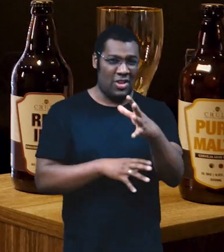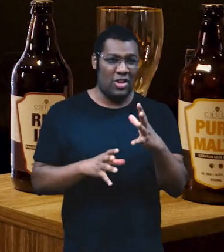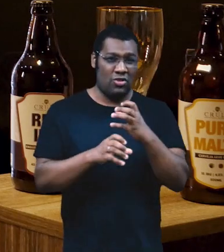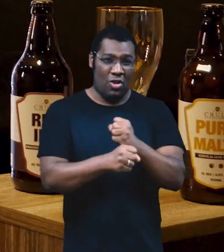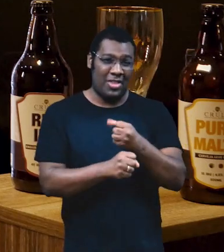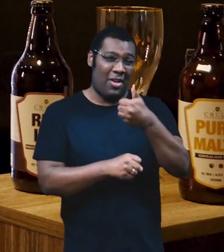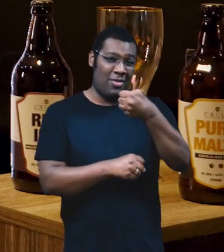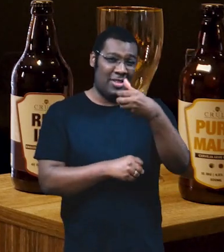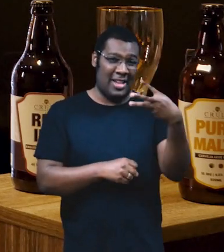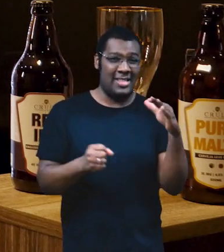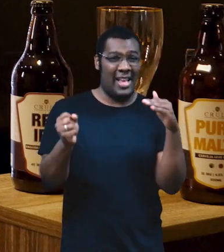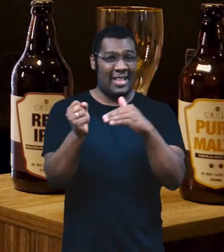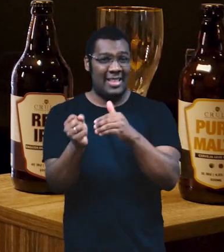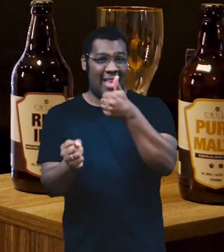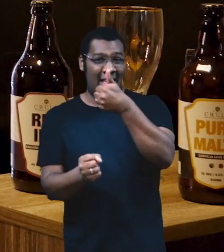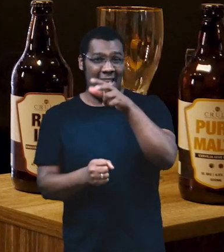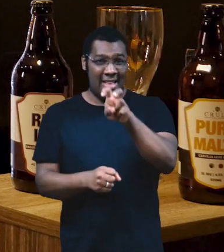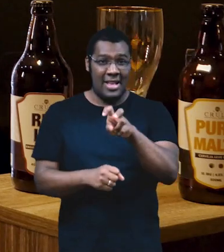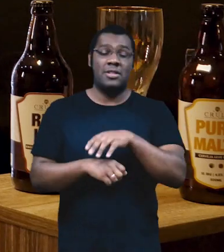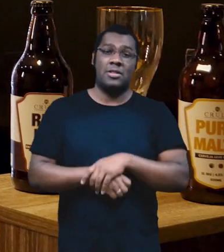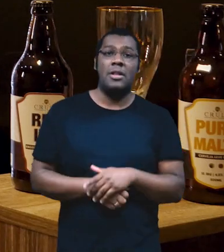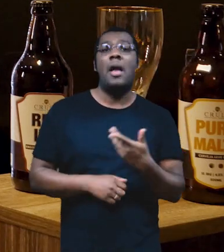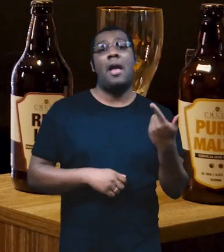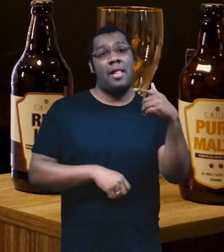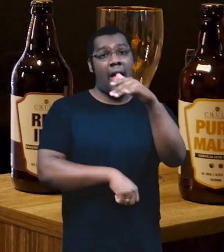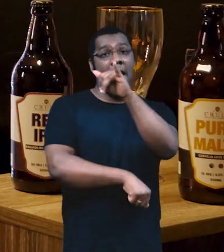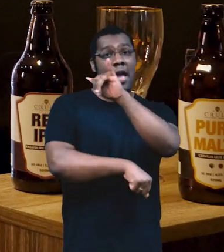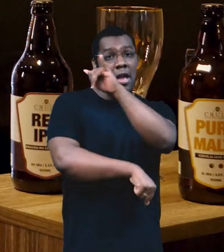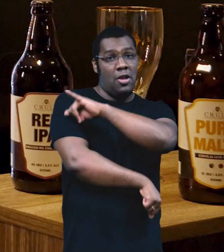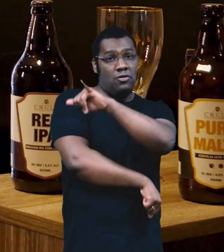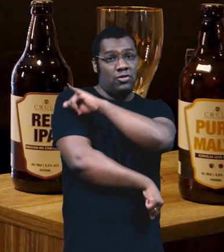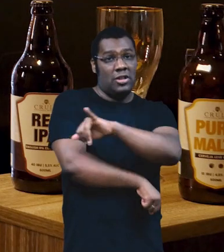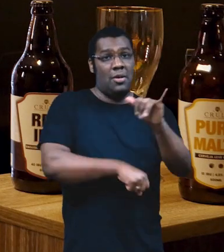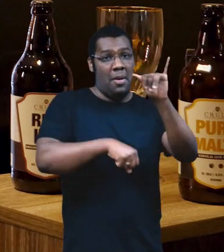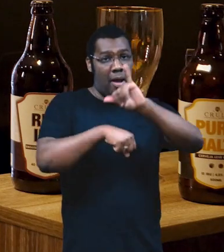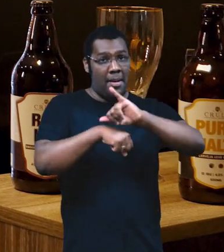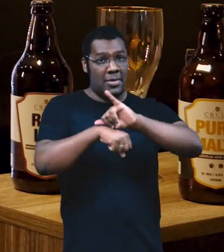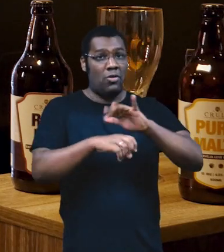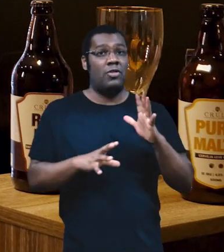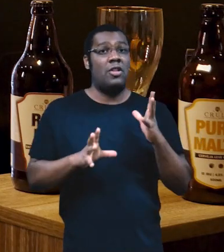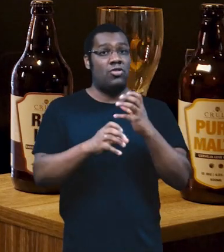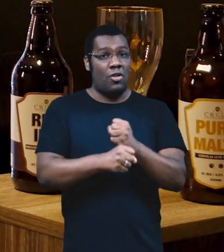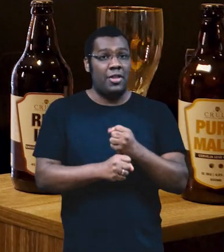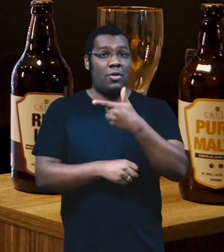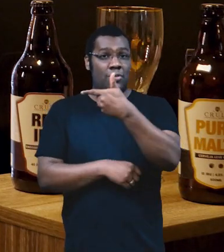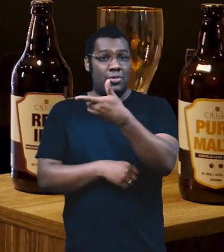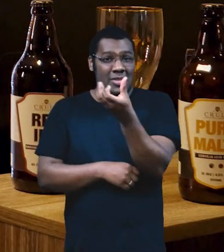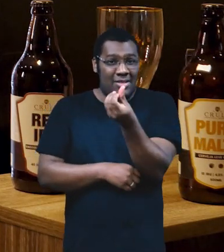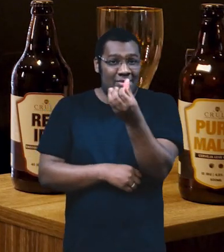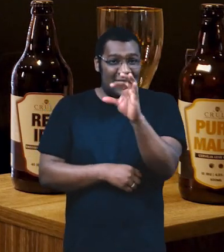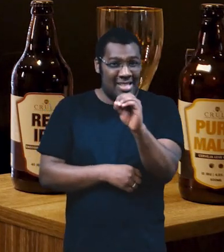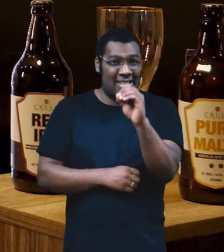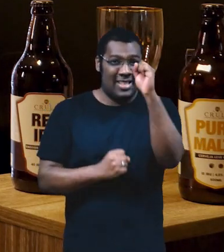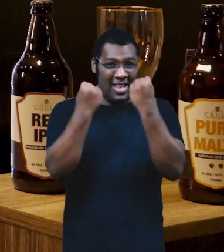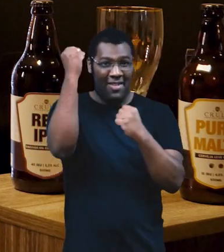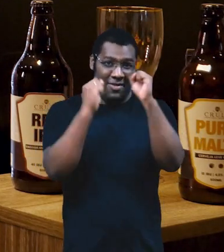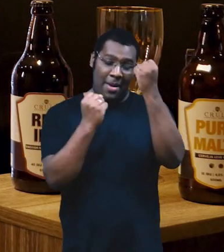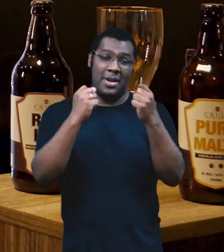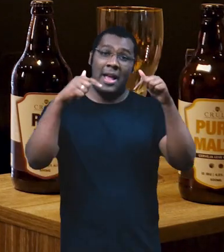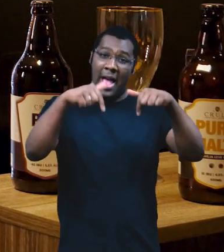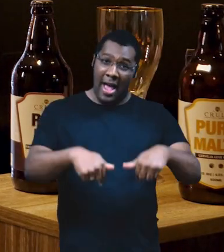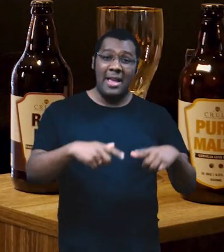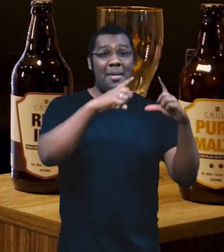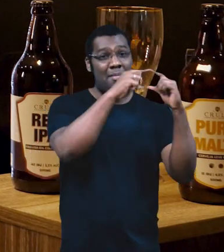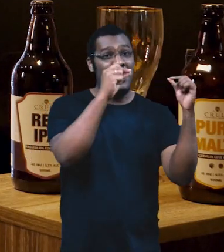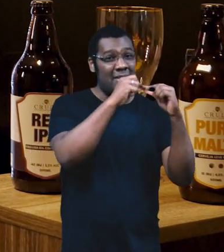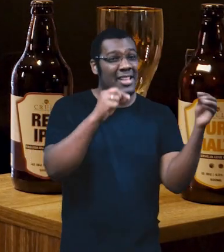de Janeiro tem 260 fábricas, né? Então, aqui ainda é um mercado que está em bastante desenvolvimento. Eu acredito que o